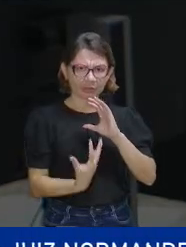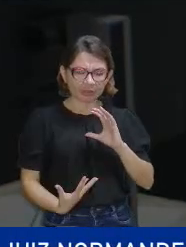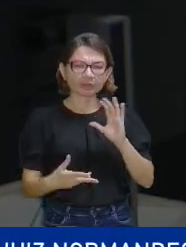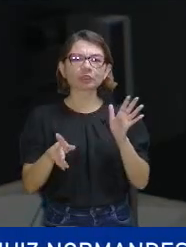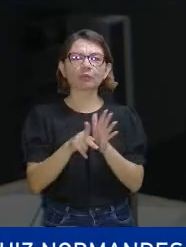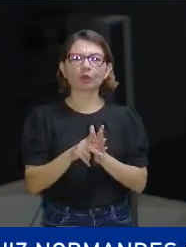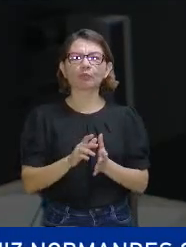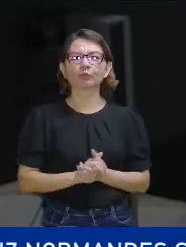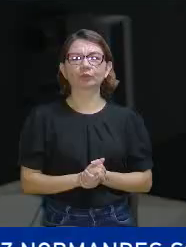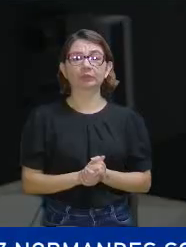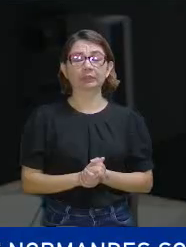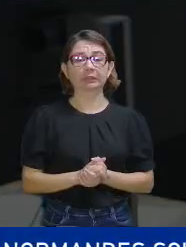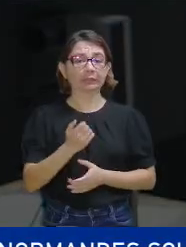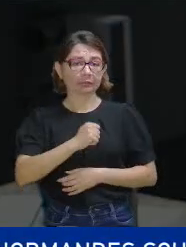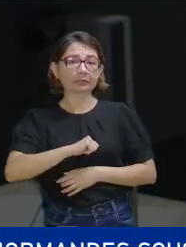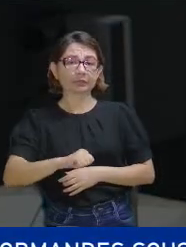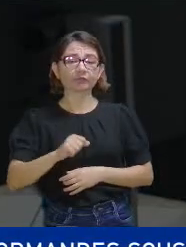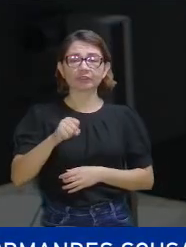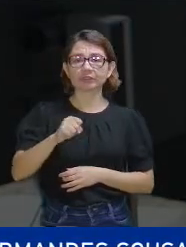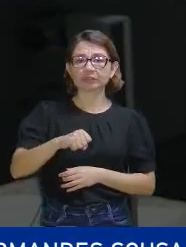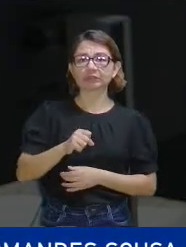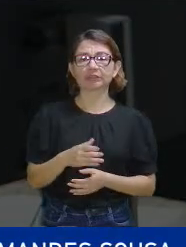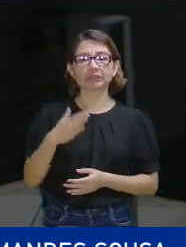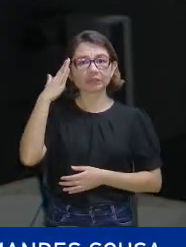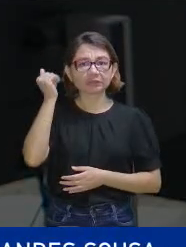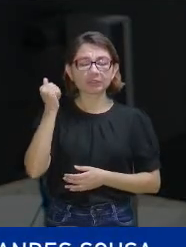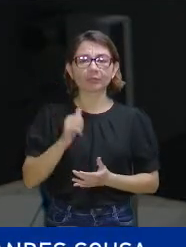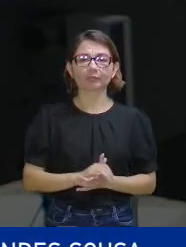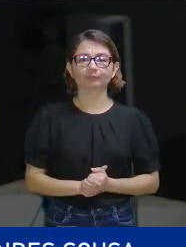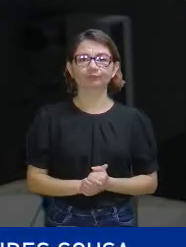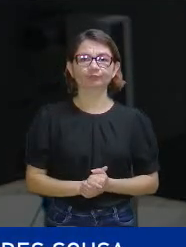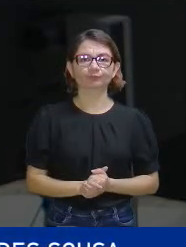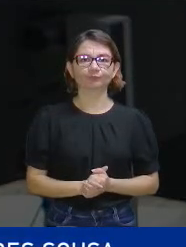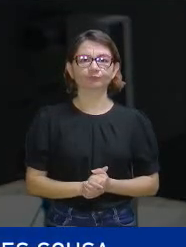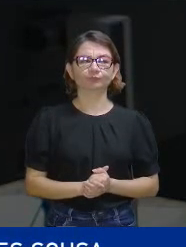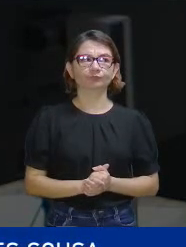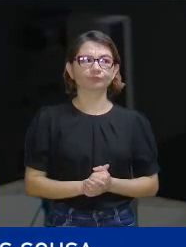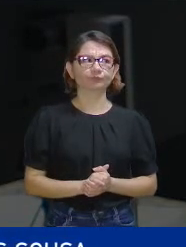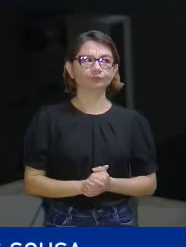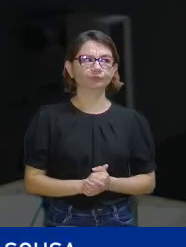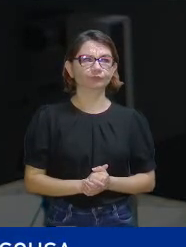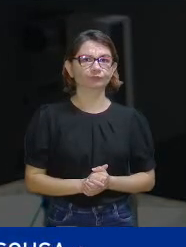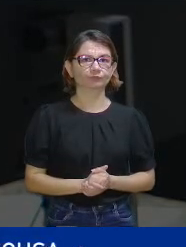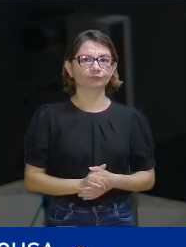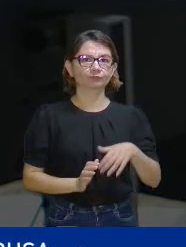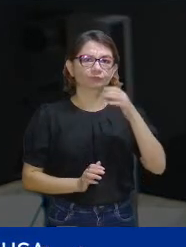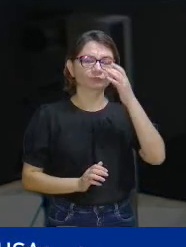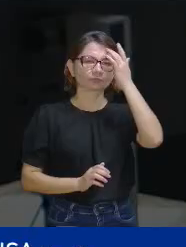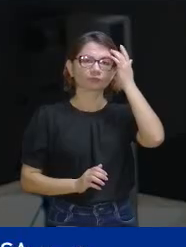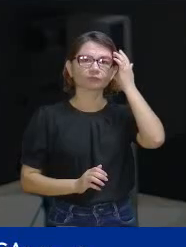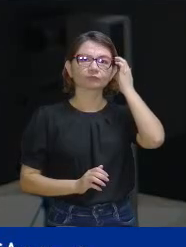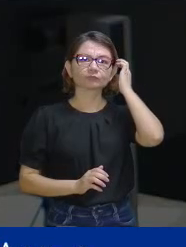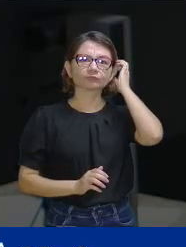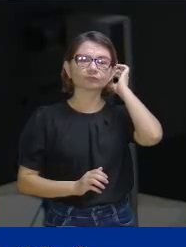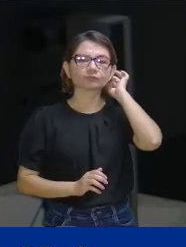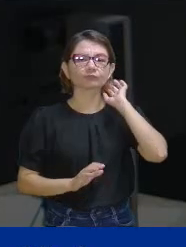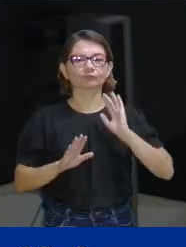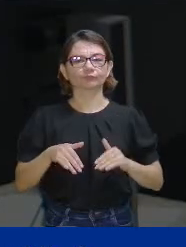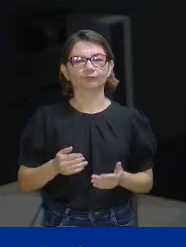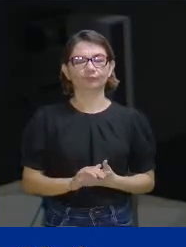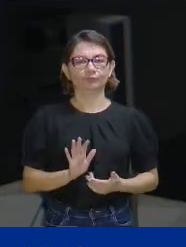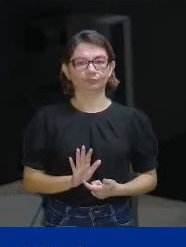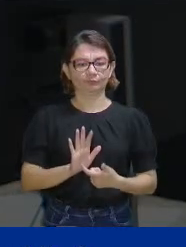para que sim a defesa tenha acesso a essa documentação posterior e assim apresentar defesa. Dito isso, analisando a resposta